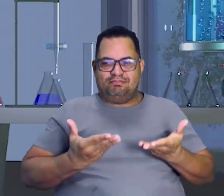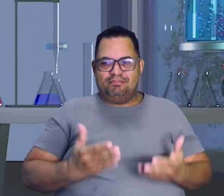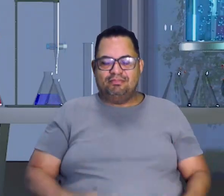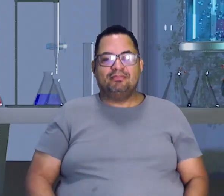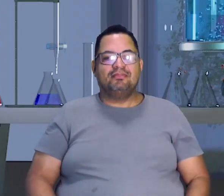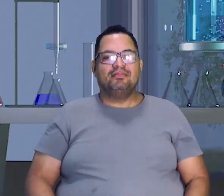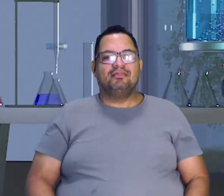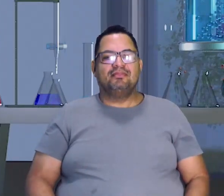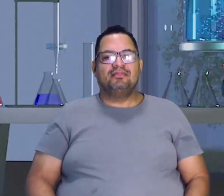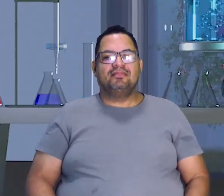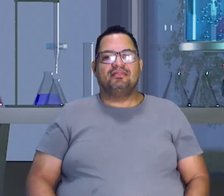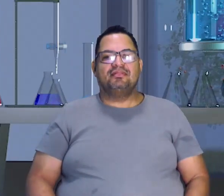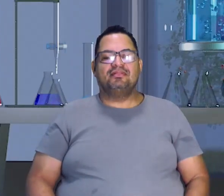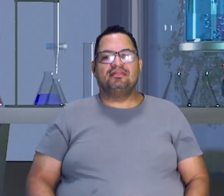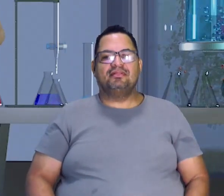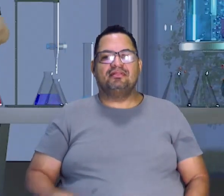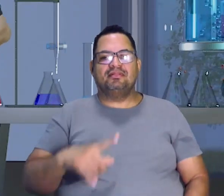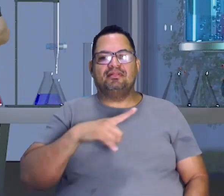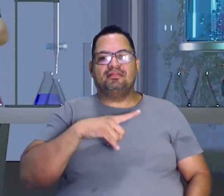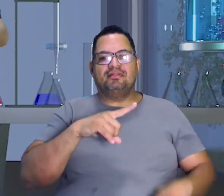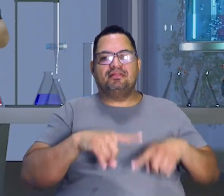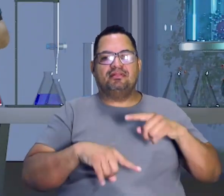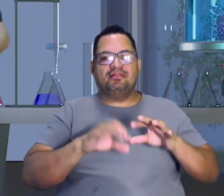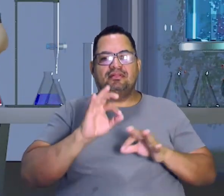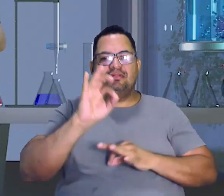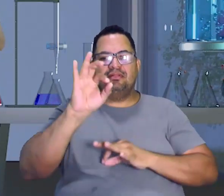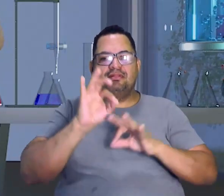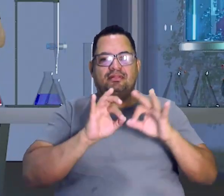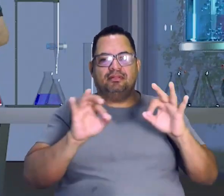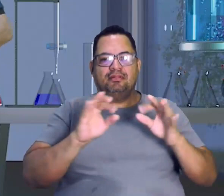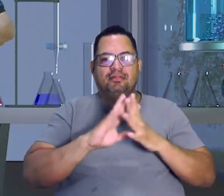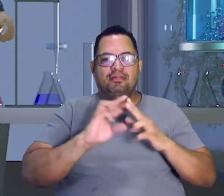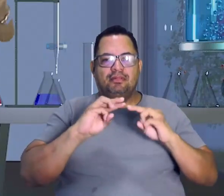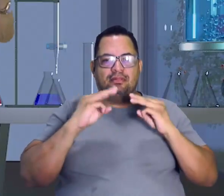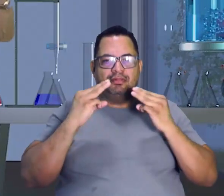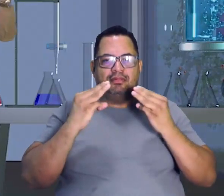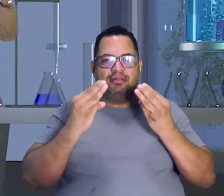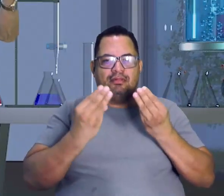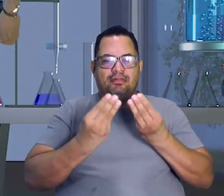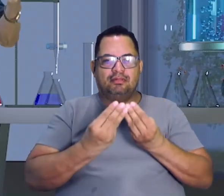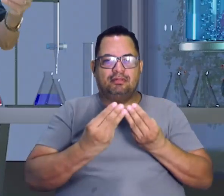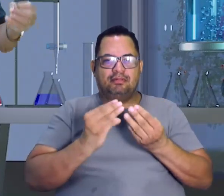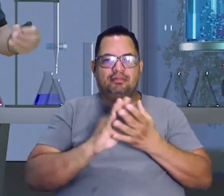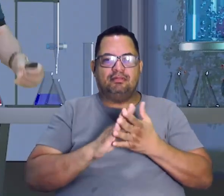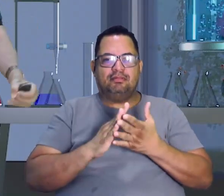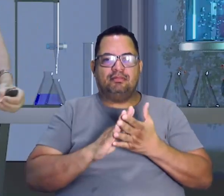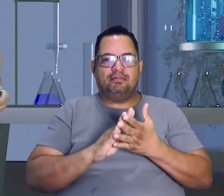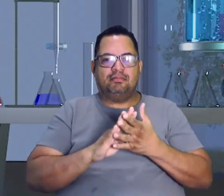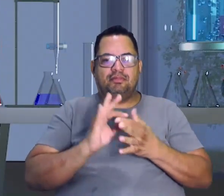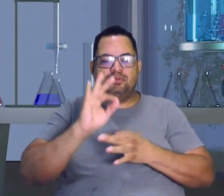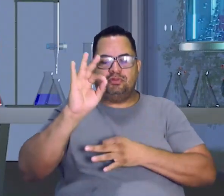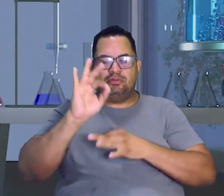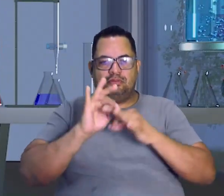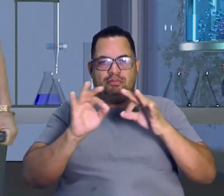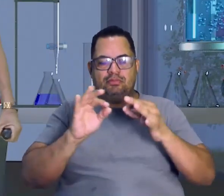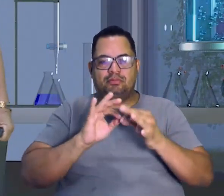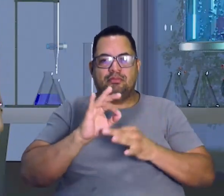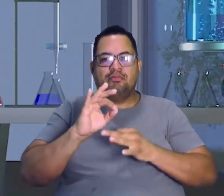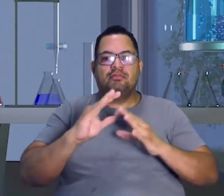grande. Então, existem instrumentos para medir massa, grandeza massa, para medir comprimento, para